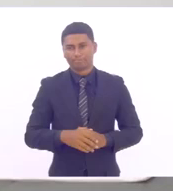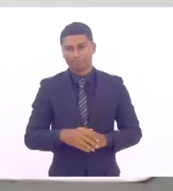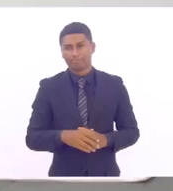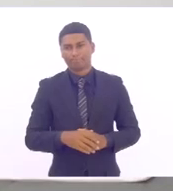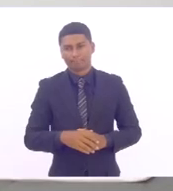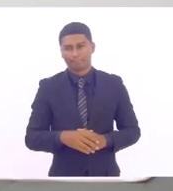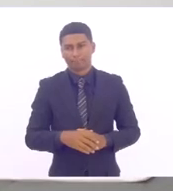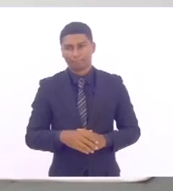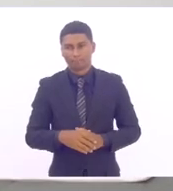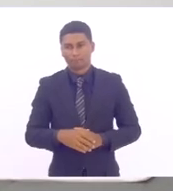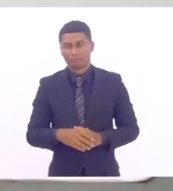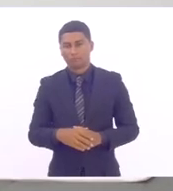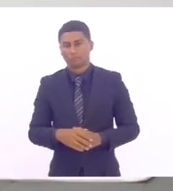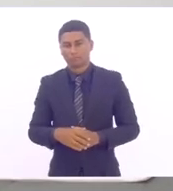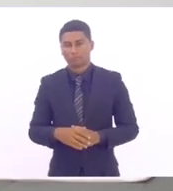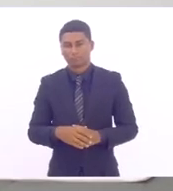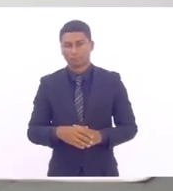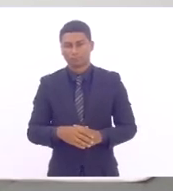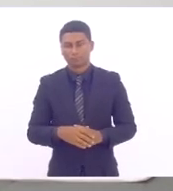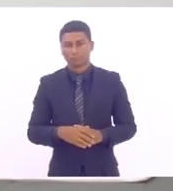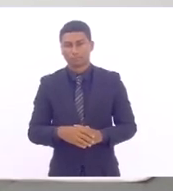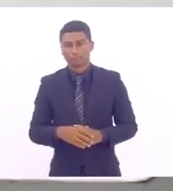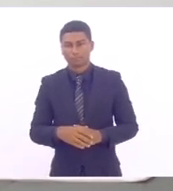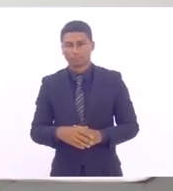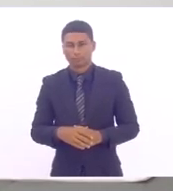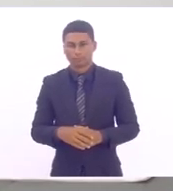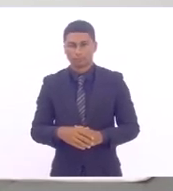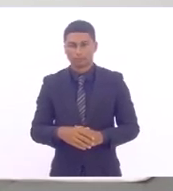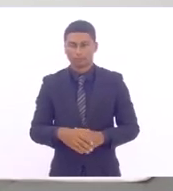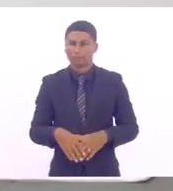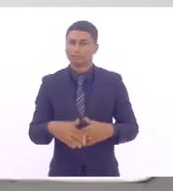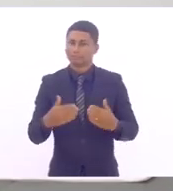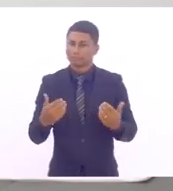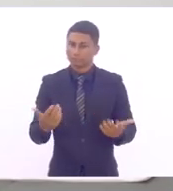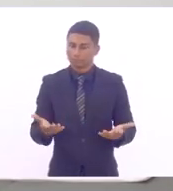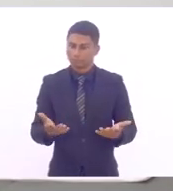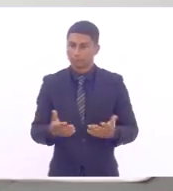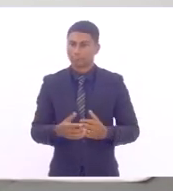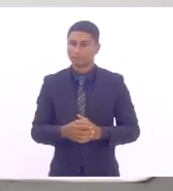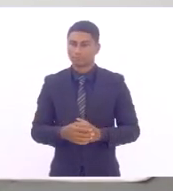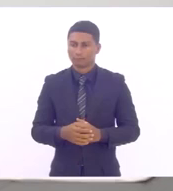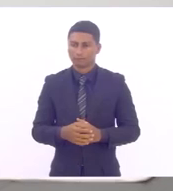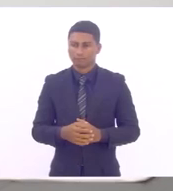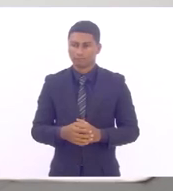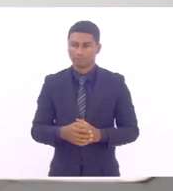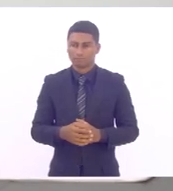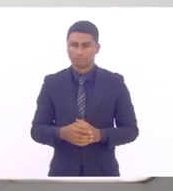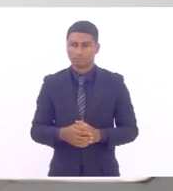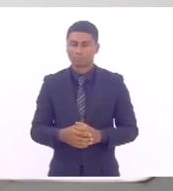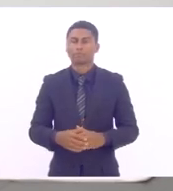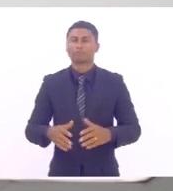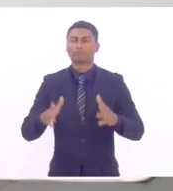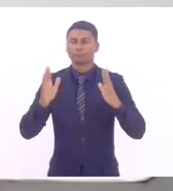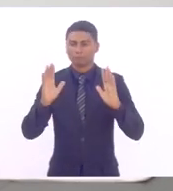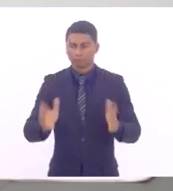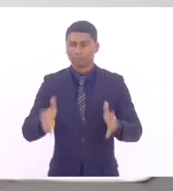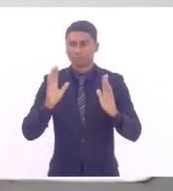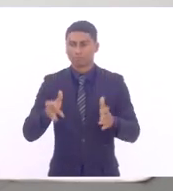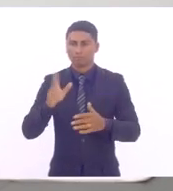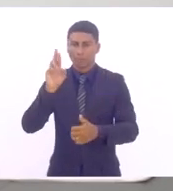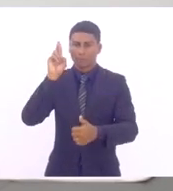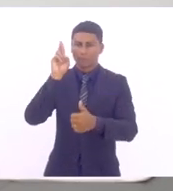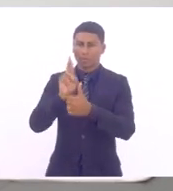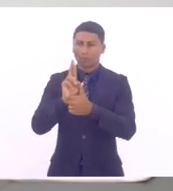a macular a rigidez do ato normativo. Essa questão já foi submetida ao Procurador-Geral